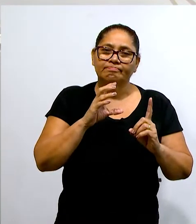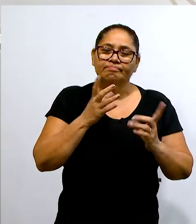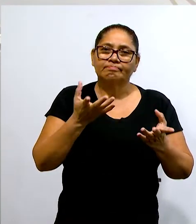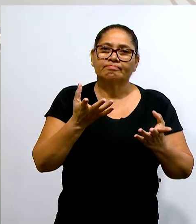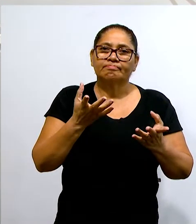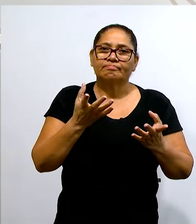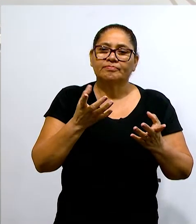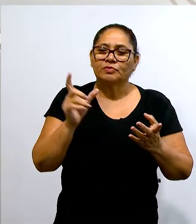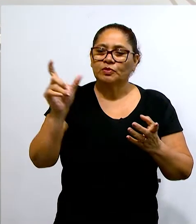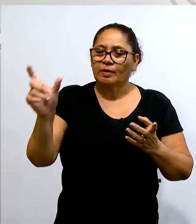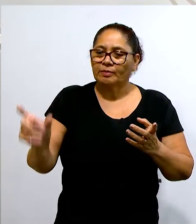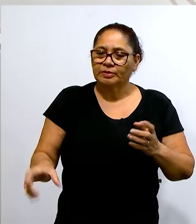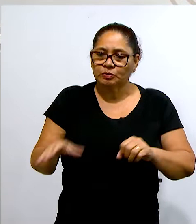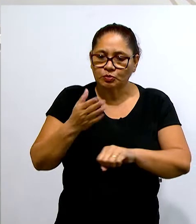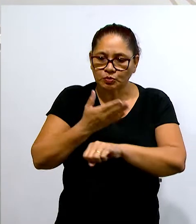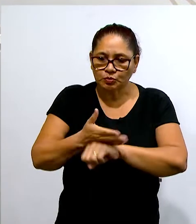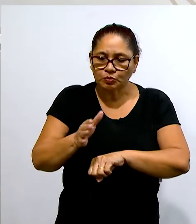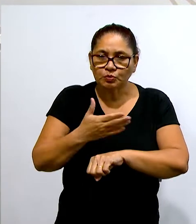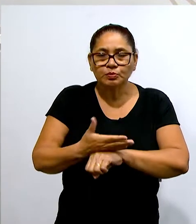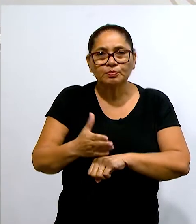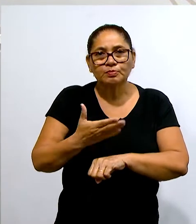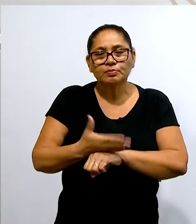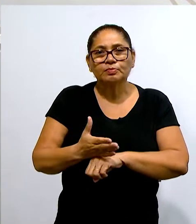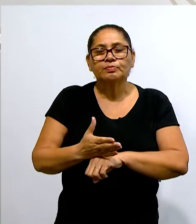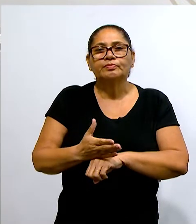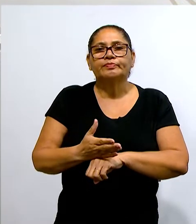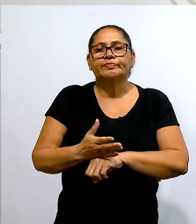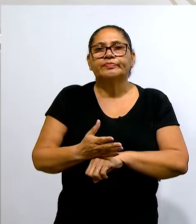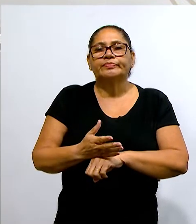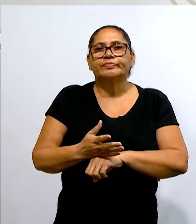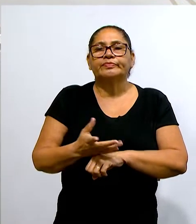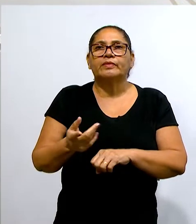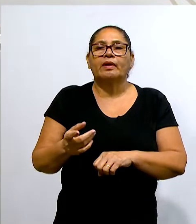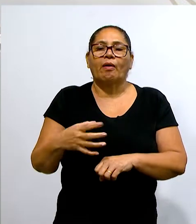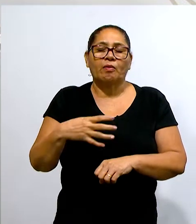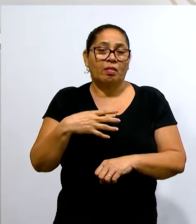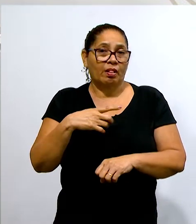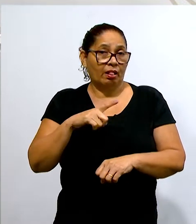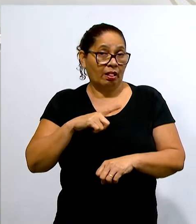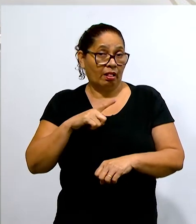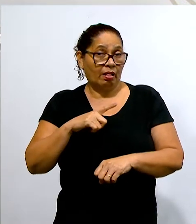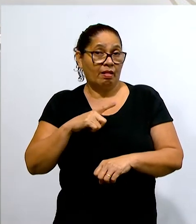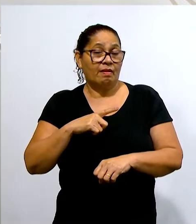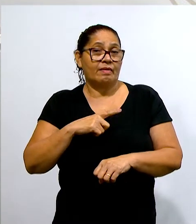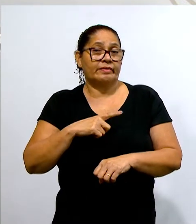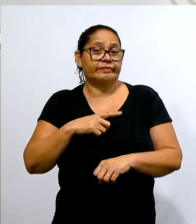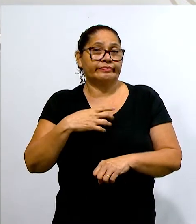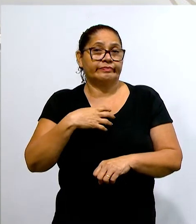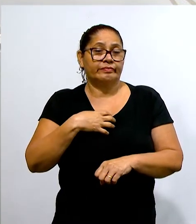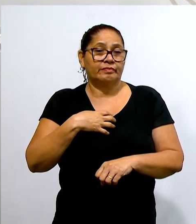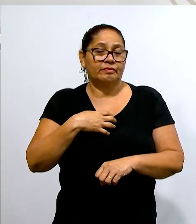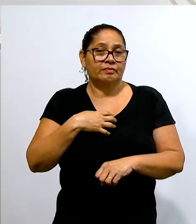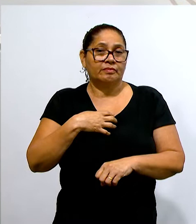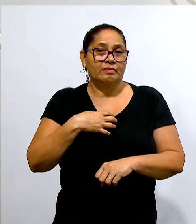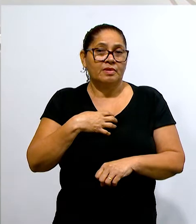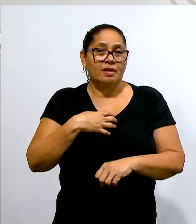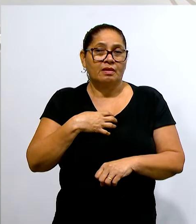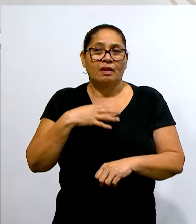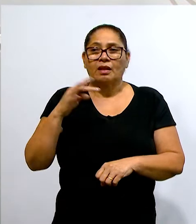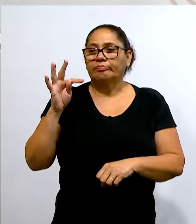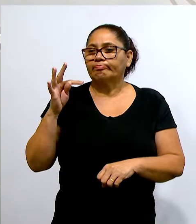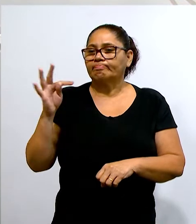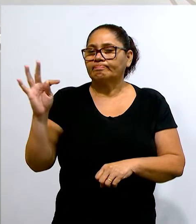diretamente sobre a minha prática. E isso traz sentido porque isso tem que estar à luz de uma